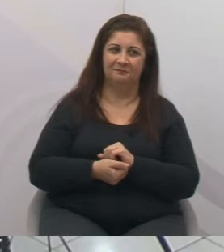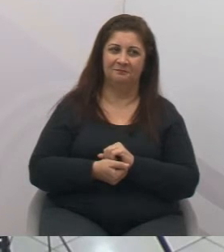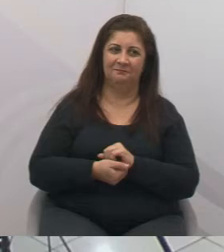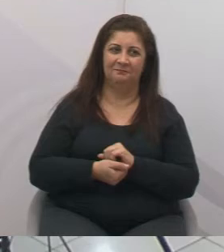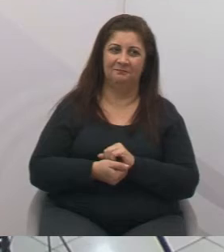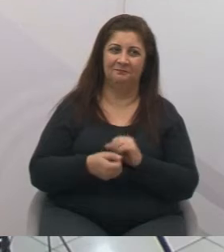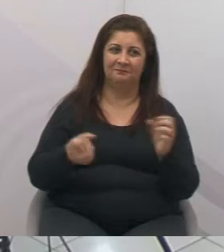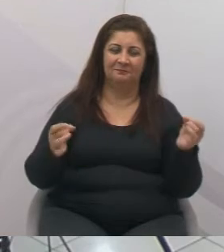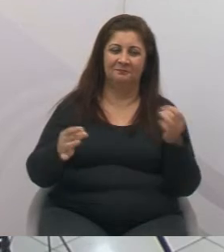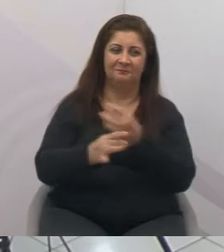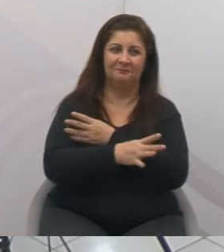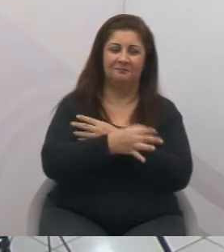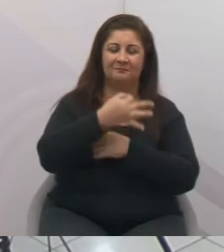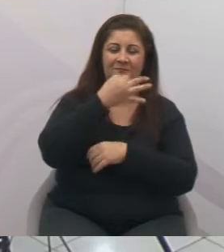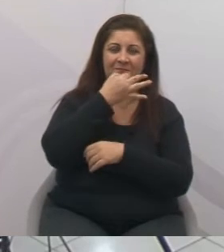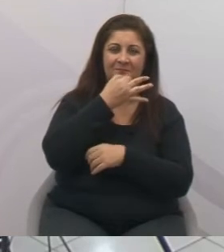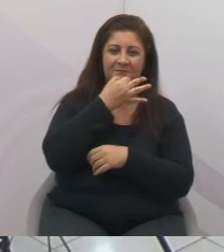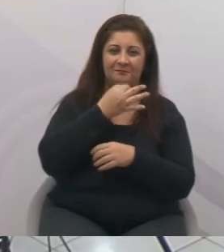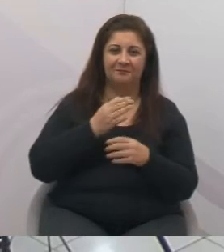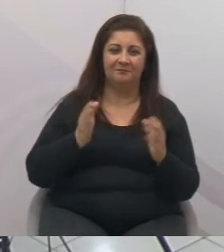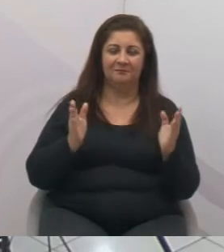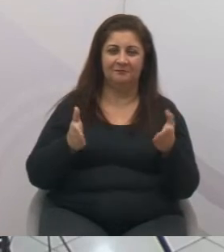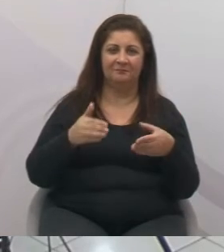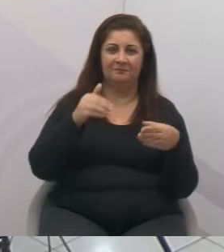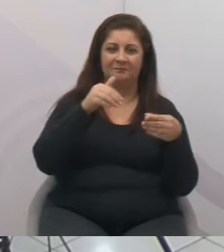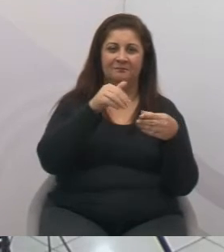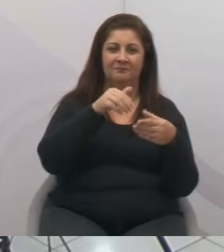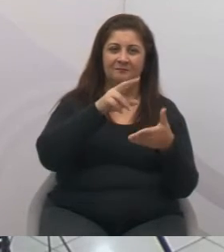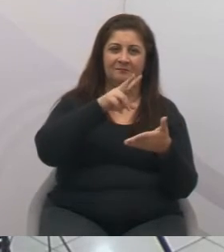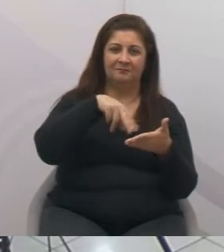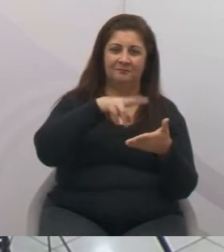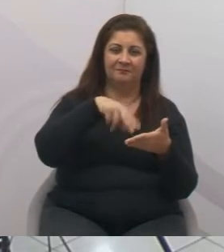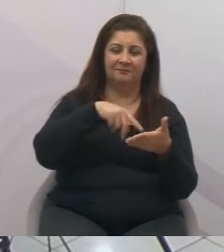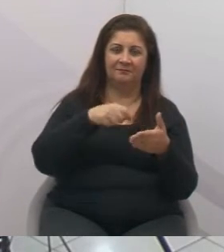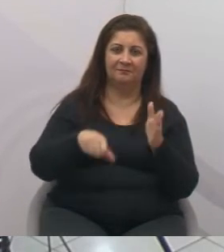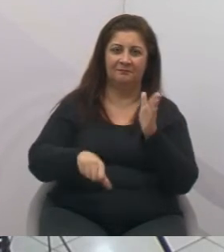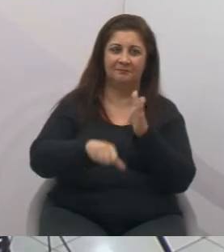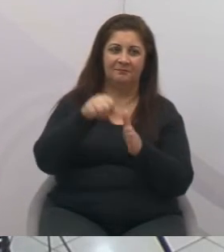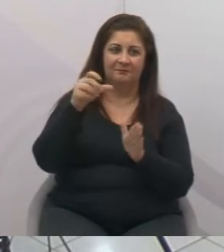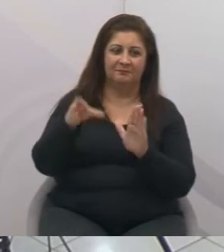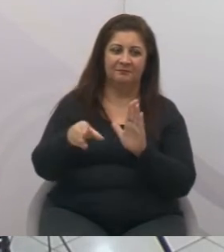Não havendo mais nenhum vereador desejando discutir a matéria, vamos à leitura da primeira emenda.